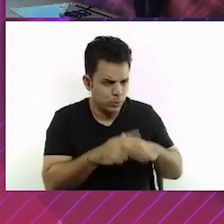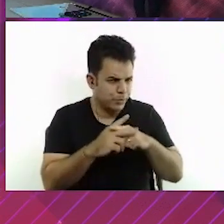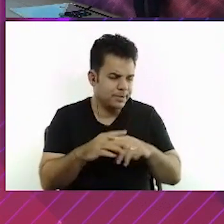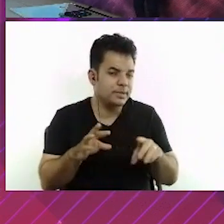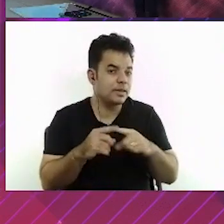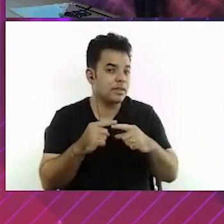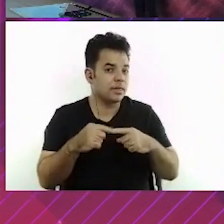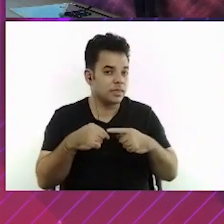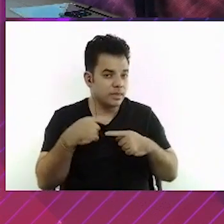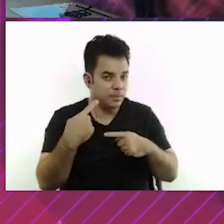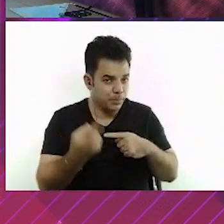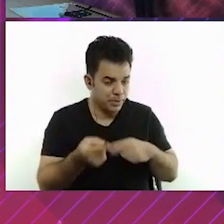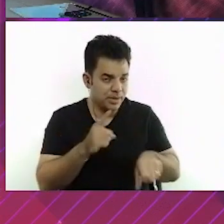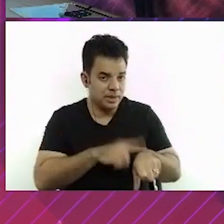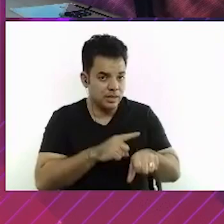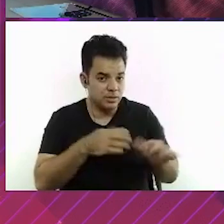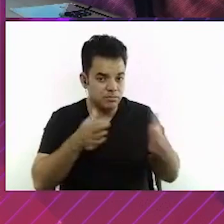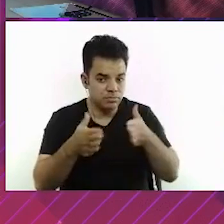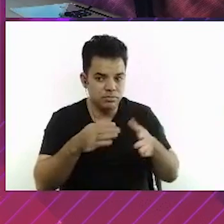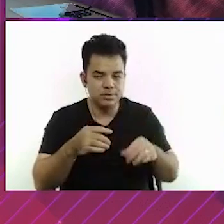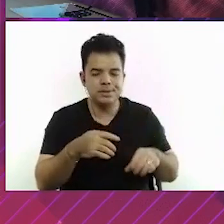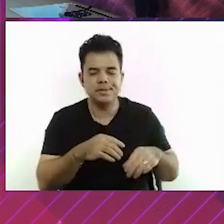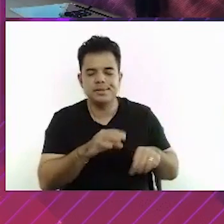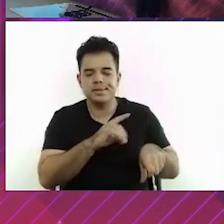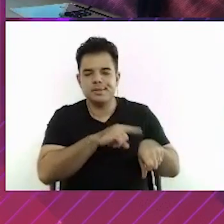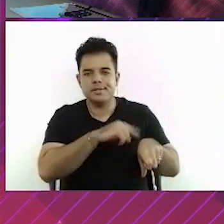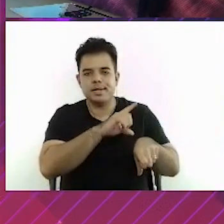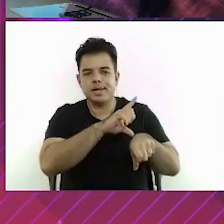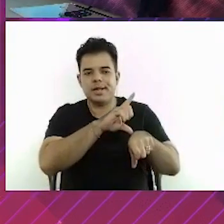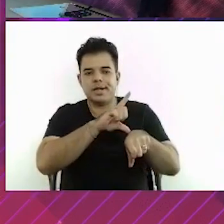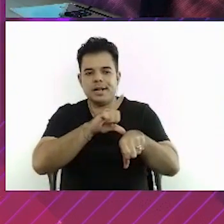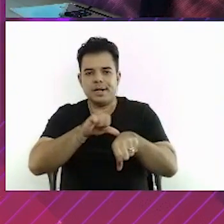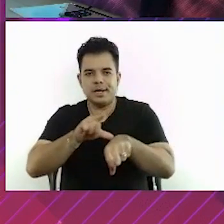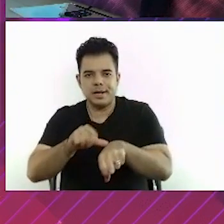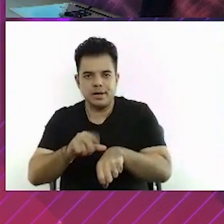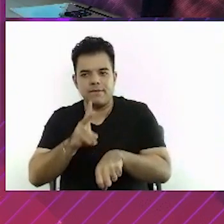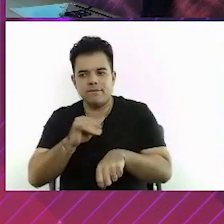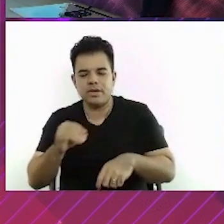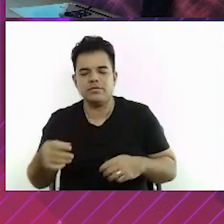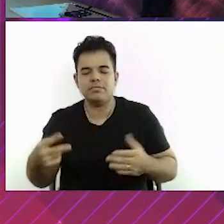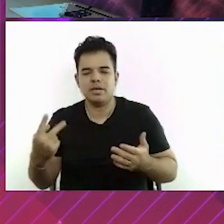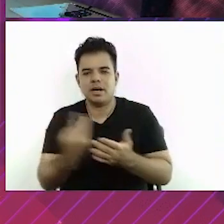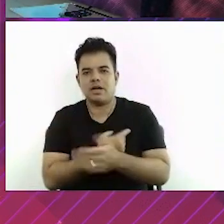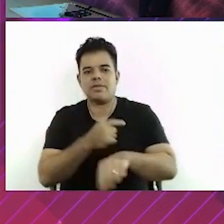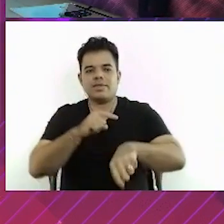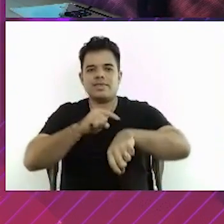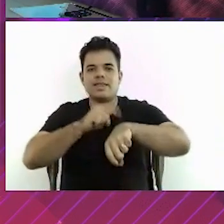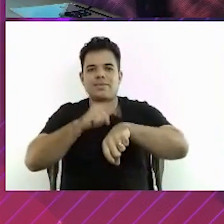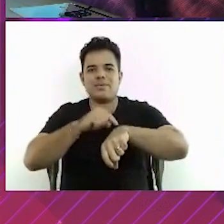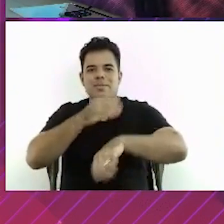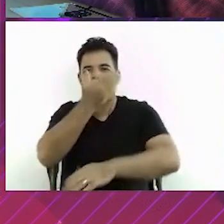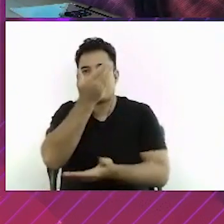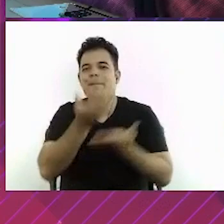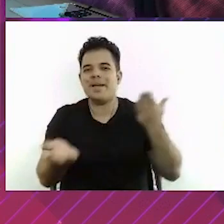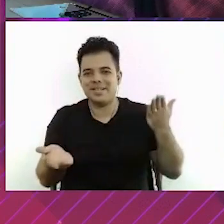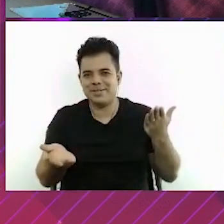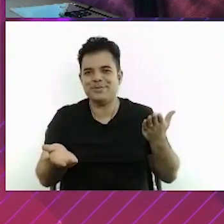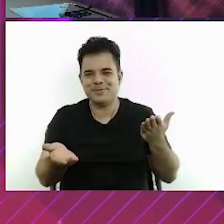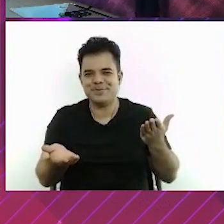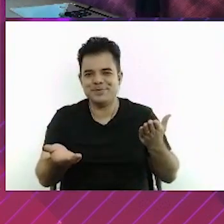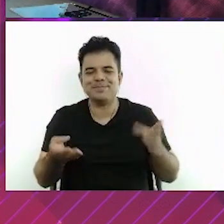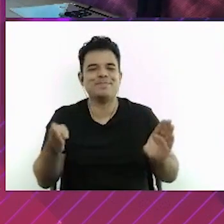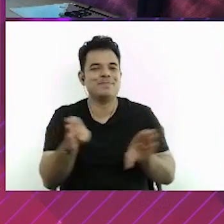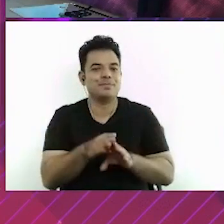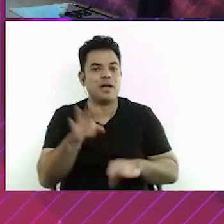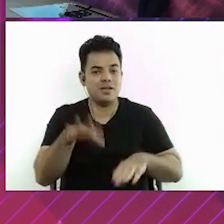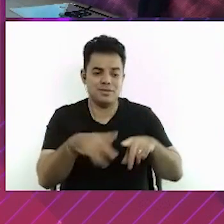ele só receber a confirmação depois desse tempo, vai lançar um erro de timeout. E o que acontece? De repente, o teu